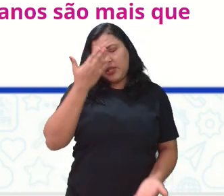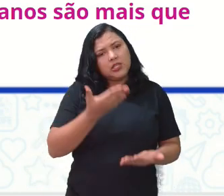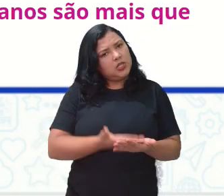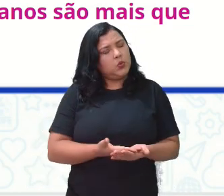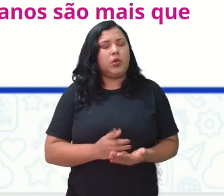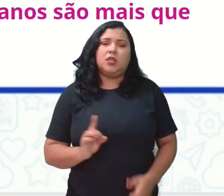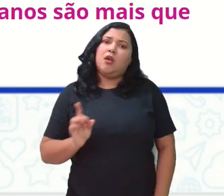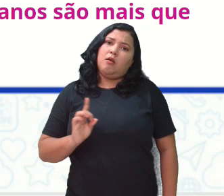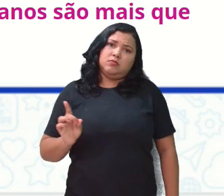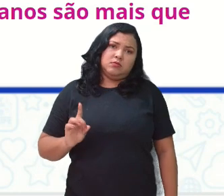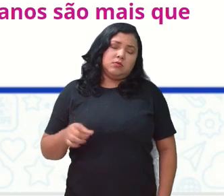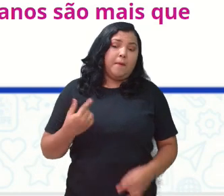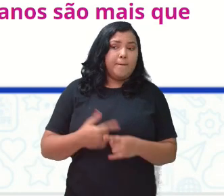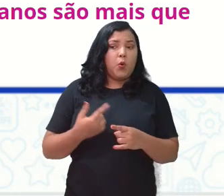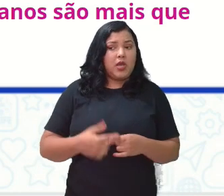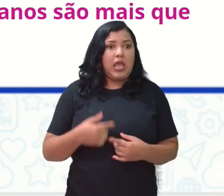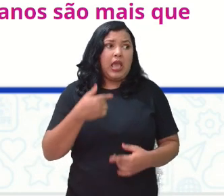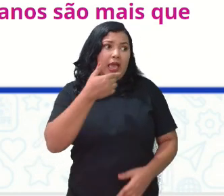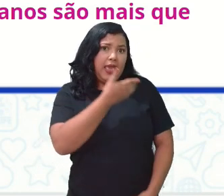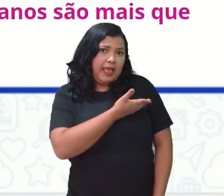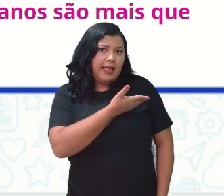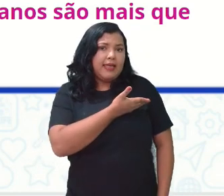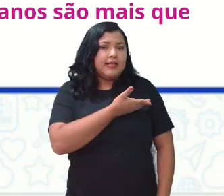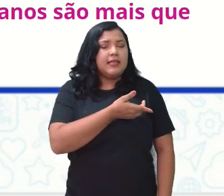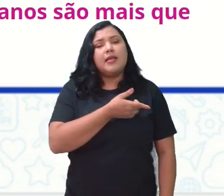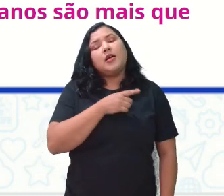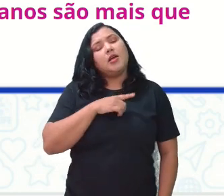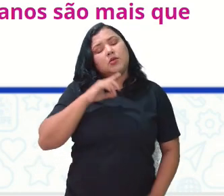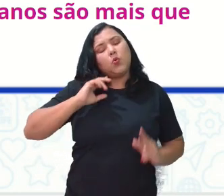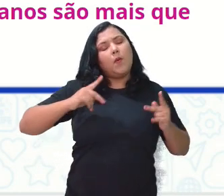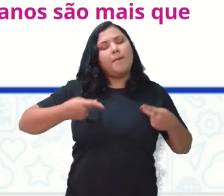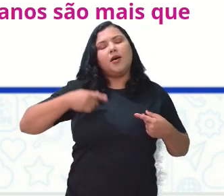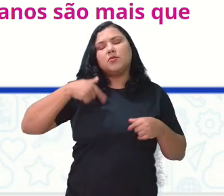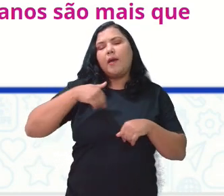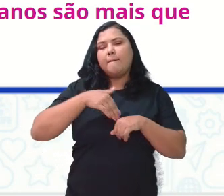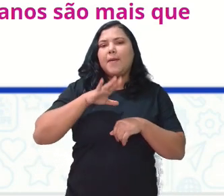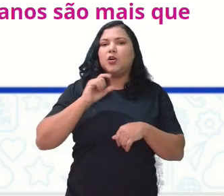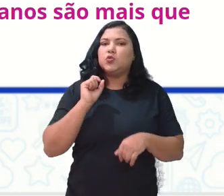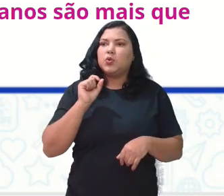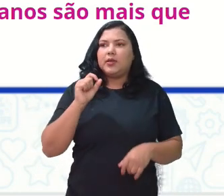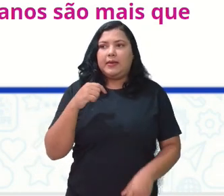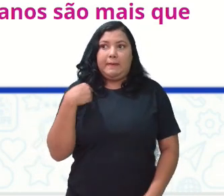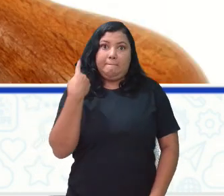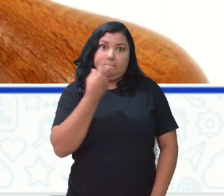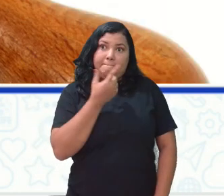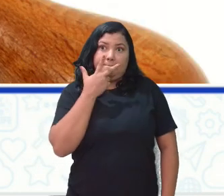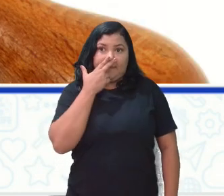Vossa Excelência, visto que, essencialmente, seres humanos são mais que suas aparências.